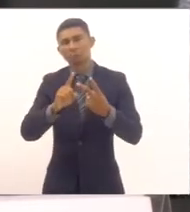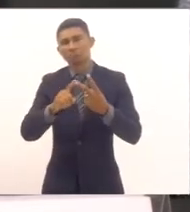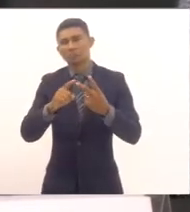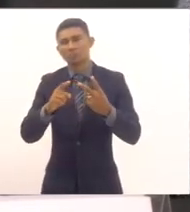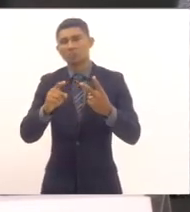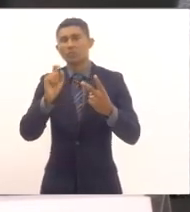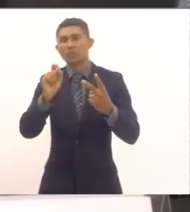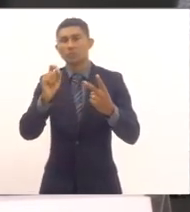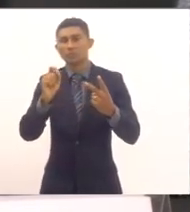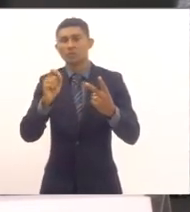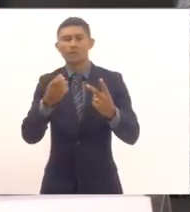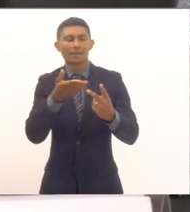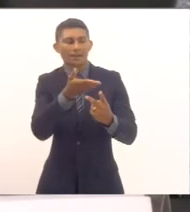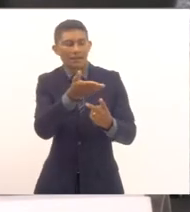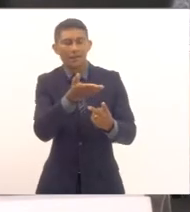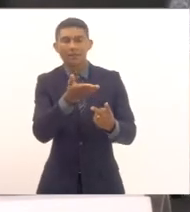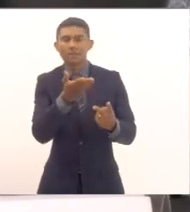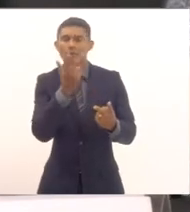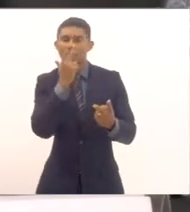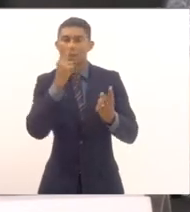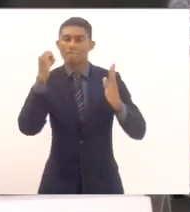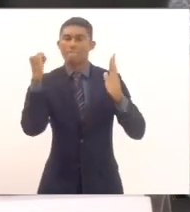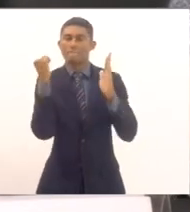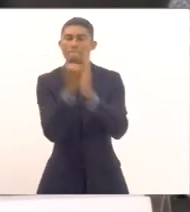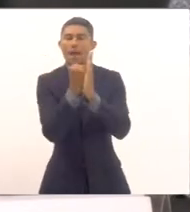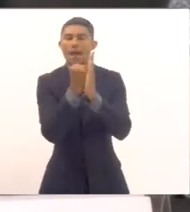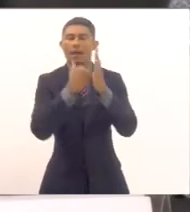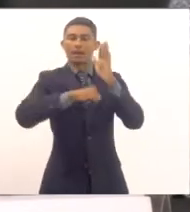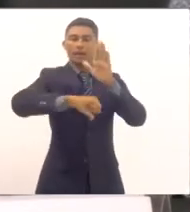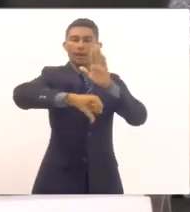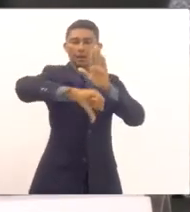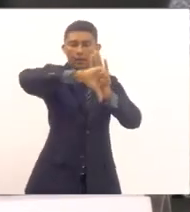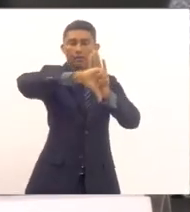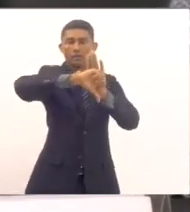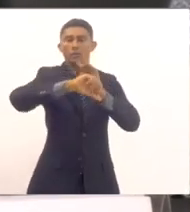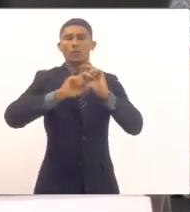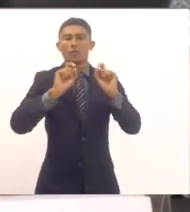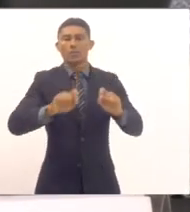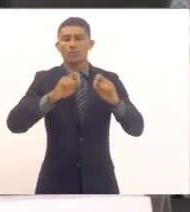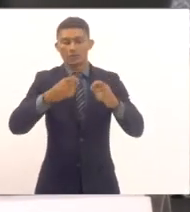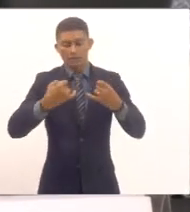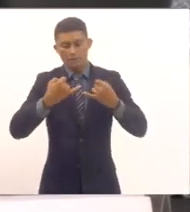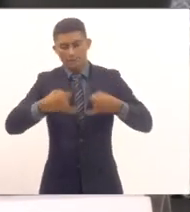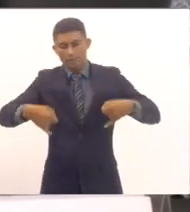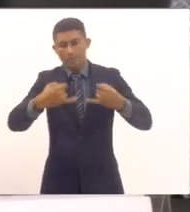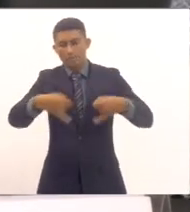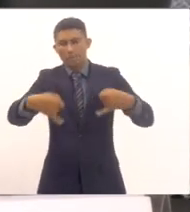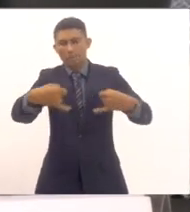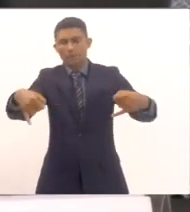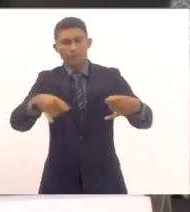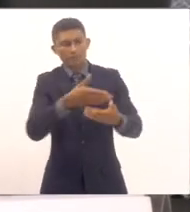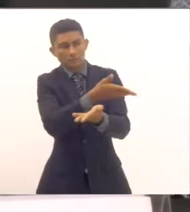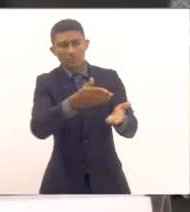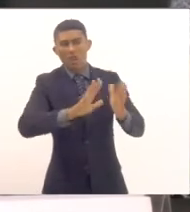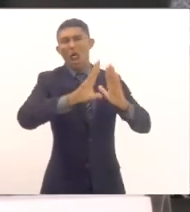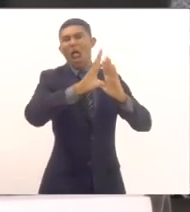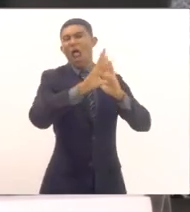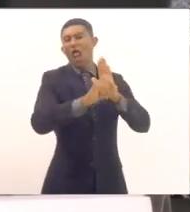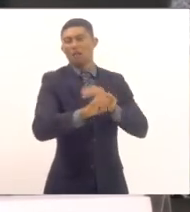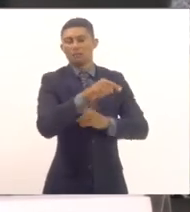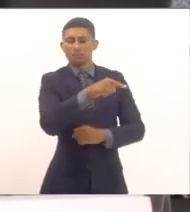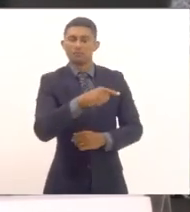mancha criminal eu que tô batizada que diz respeito ao roubo de fios e cabos porque é a